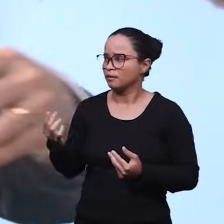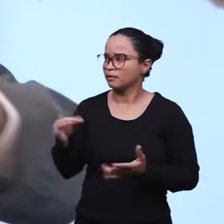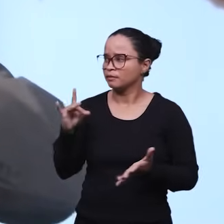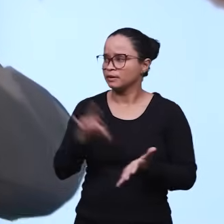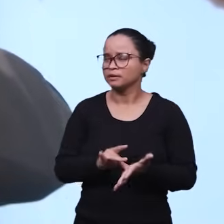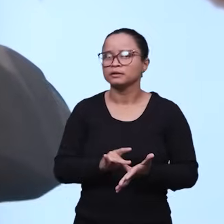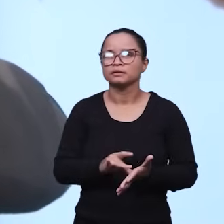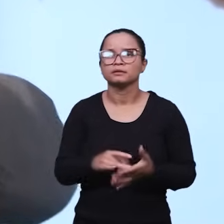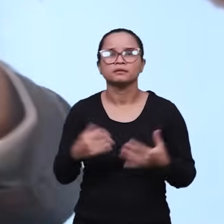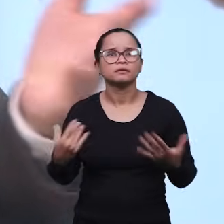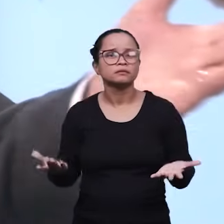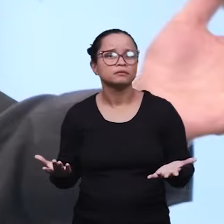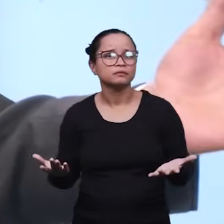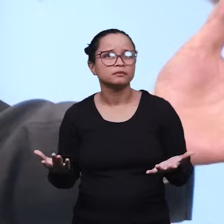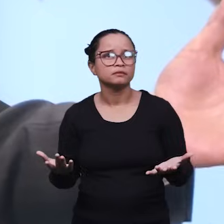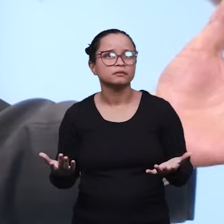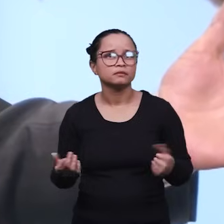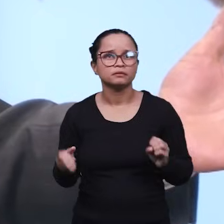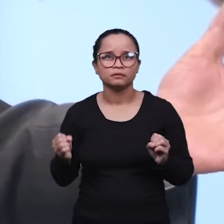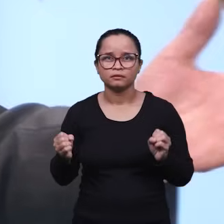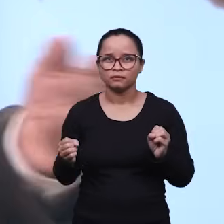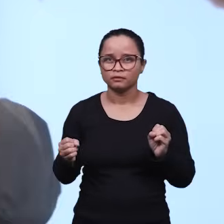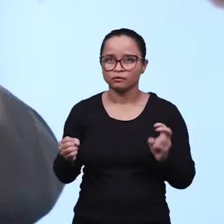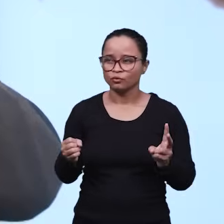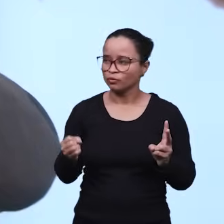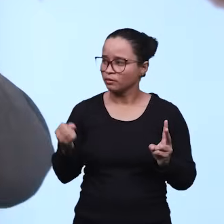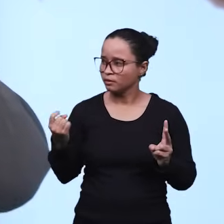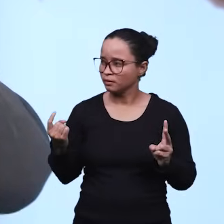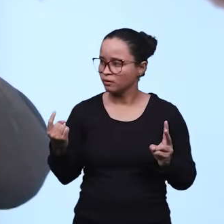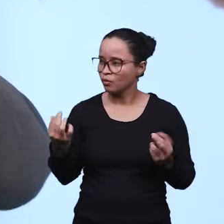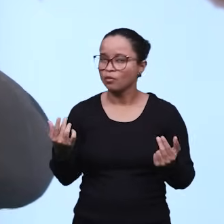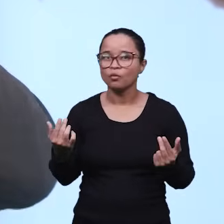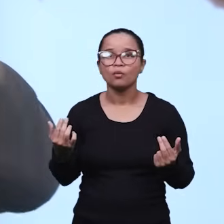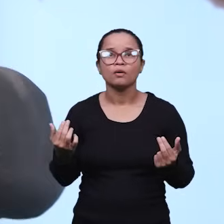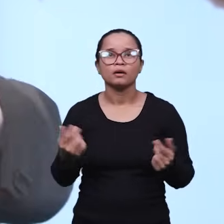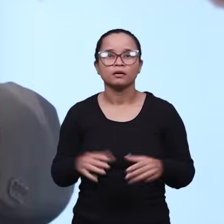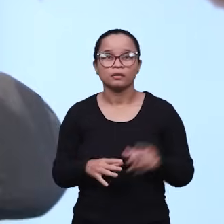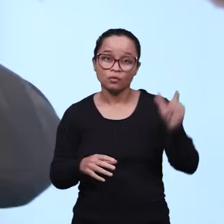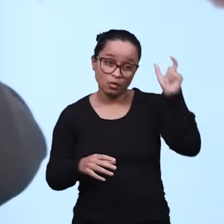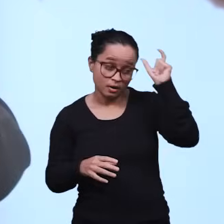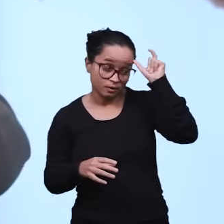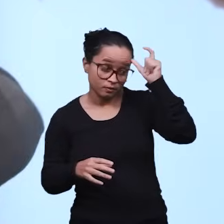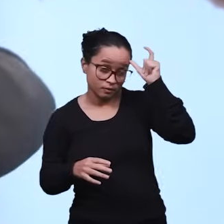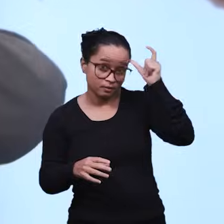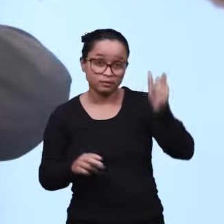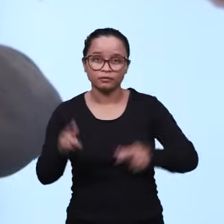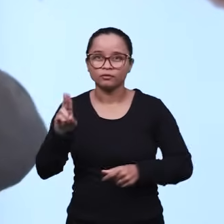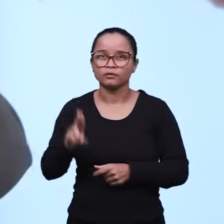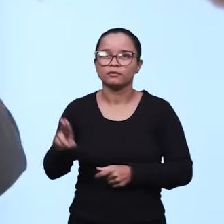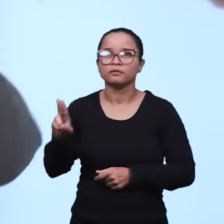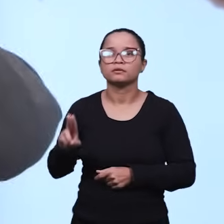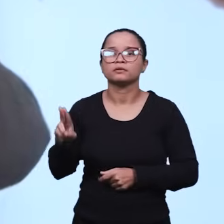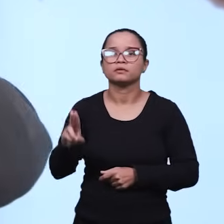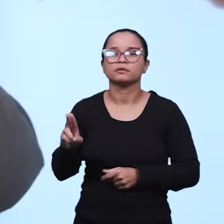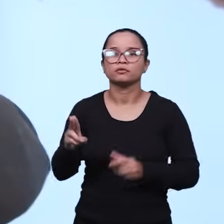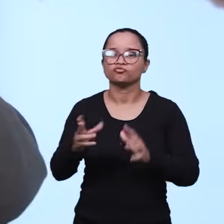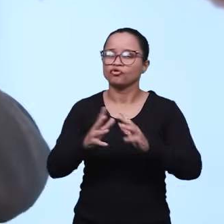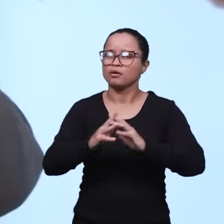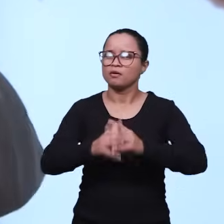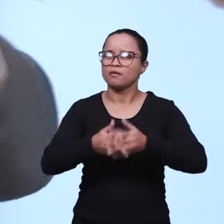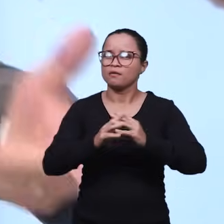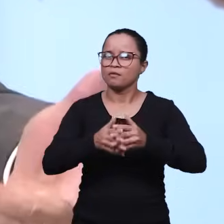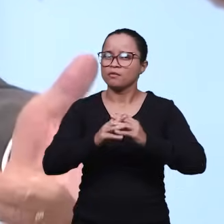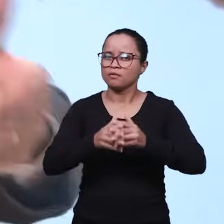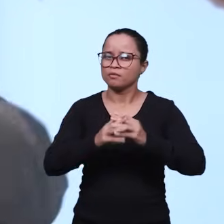verdadeiras, os dois são a mesma coisa. O adversário estava usando uma obra de confusão